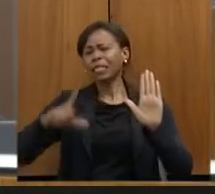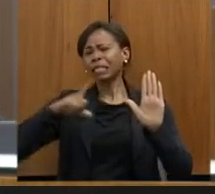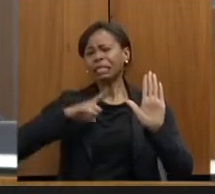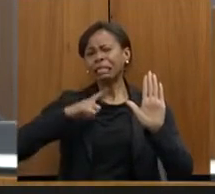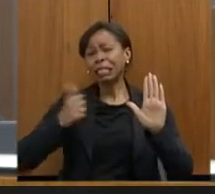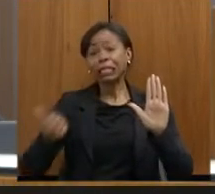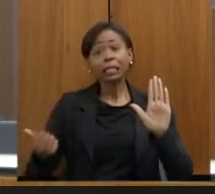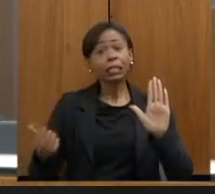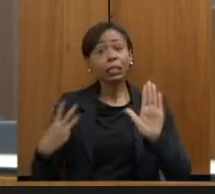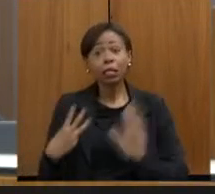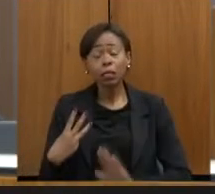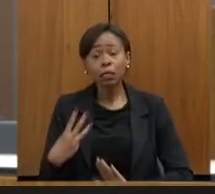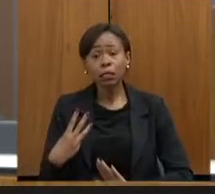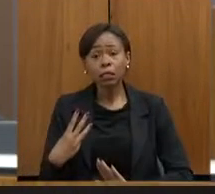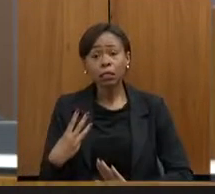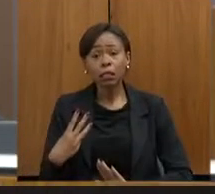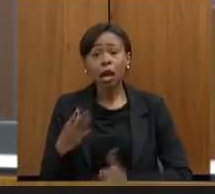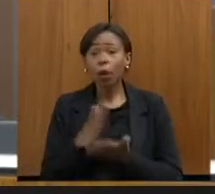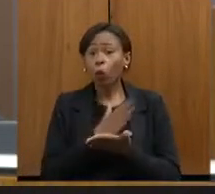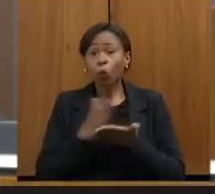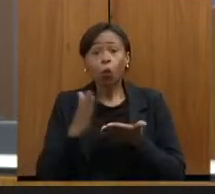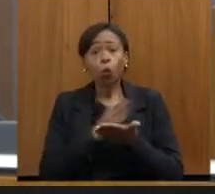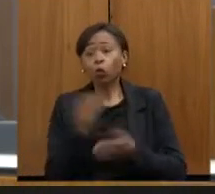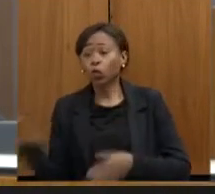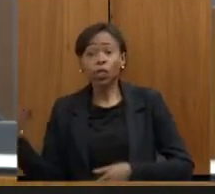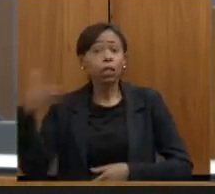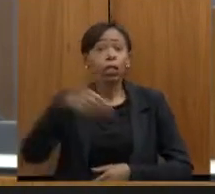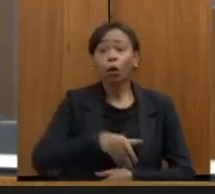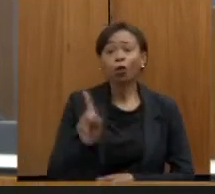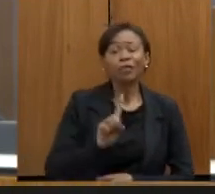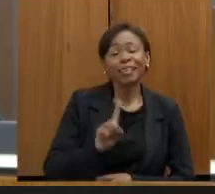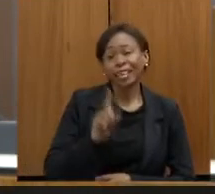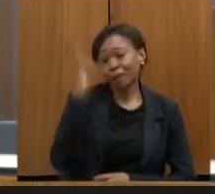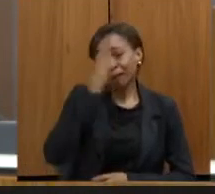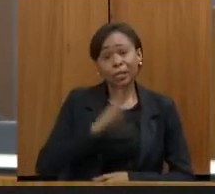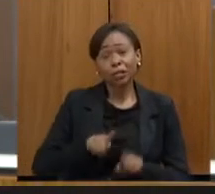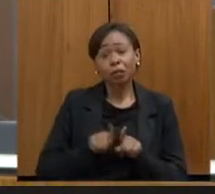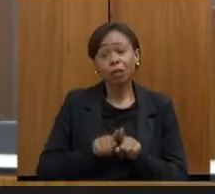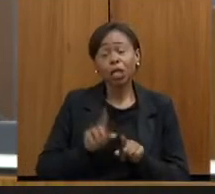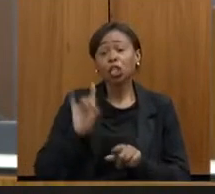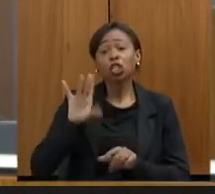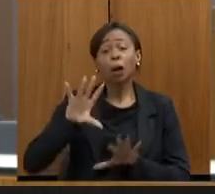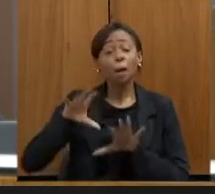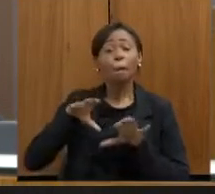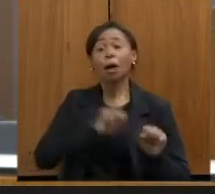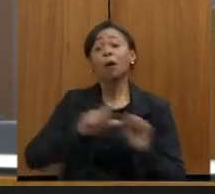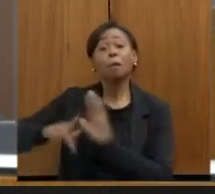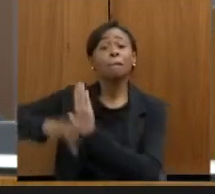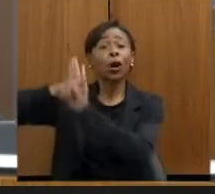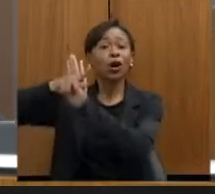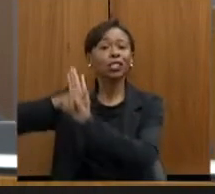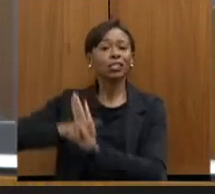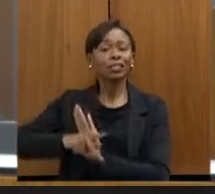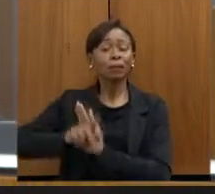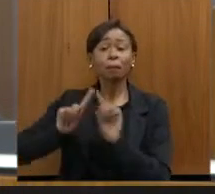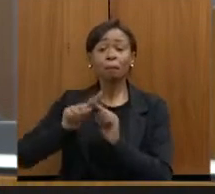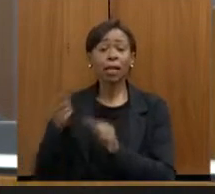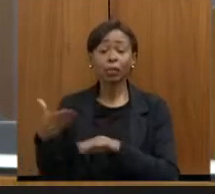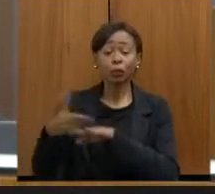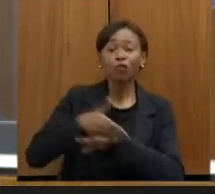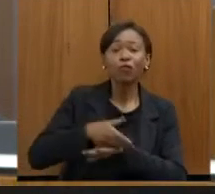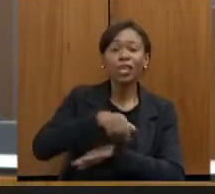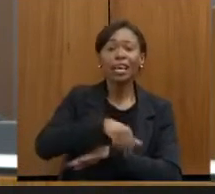E, aliás, alguns hidronatários que nem vieram para o Brasil tomar suas posses. Isso é interessante, porque aí,